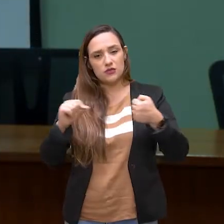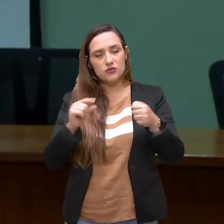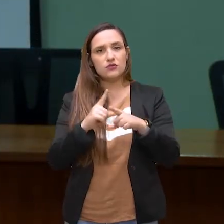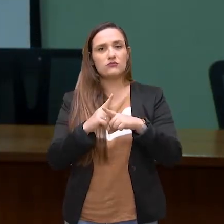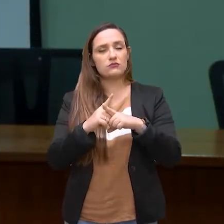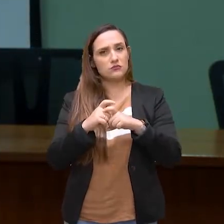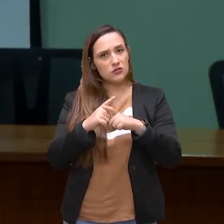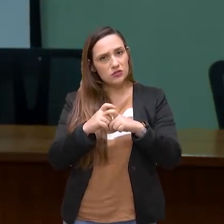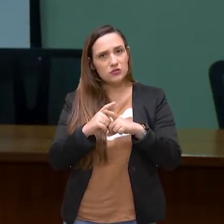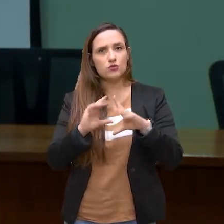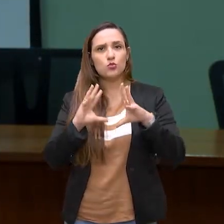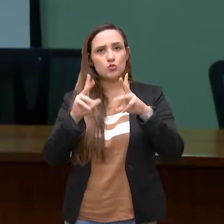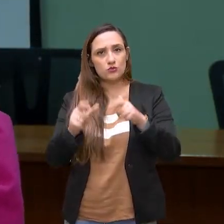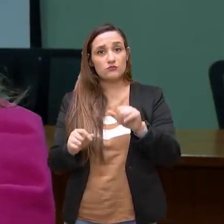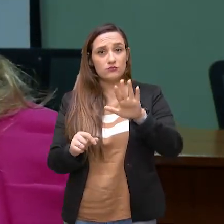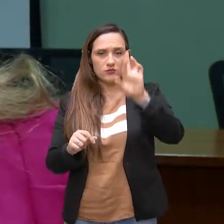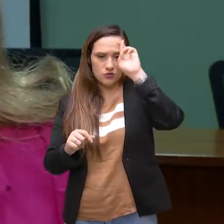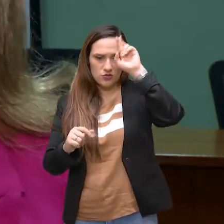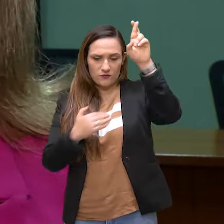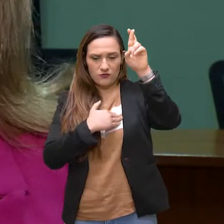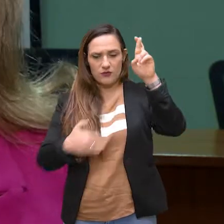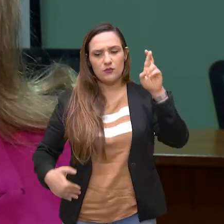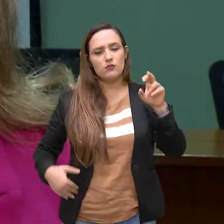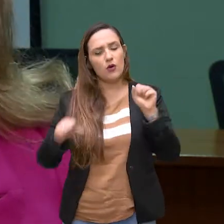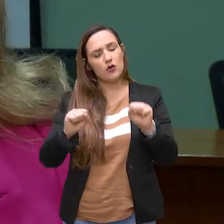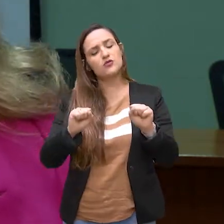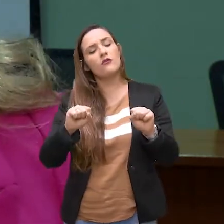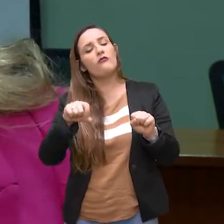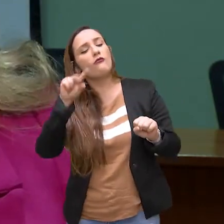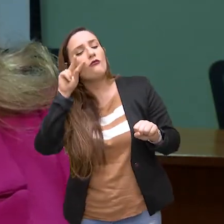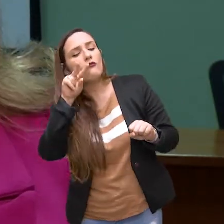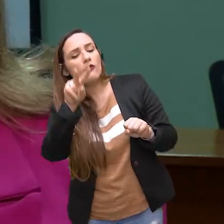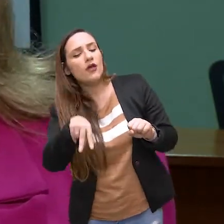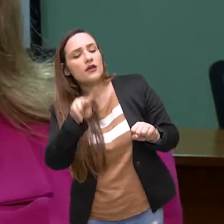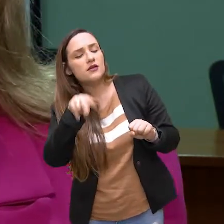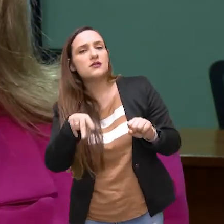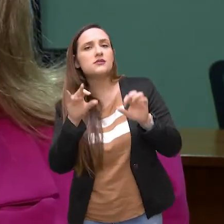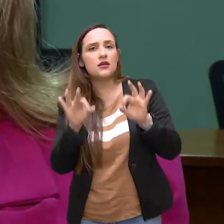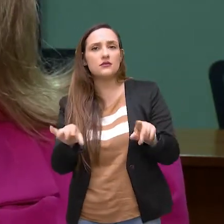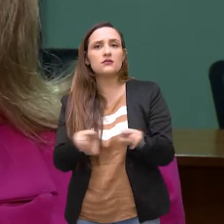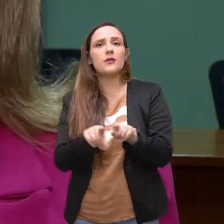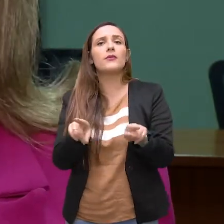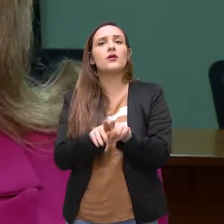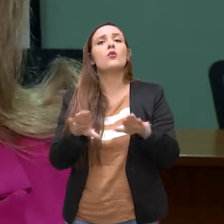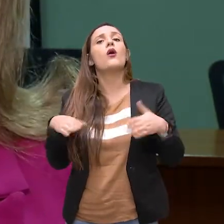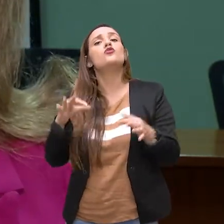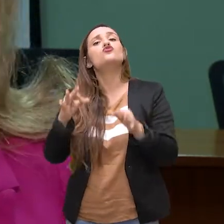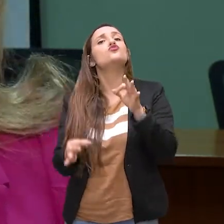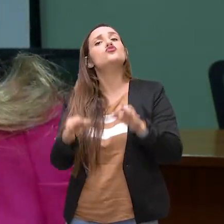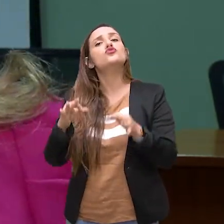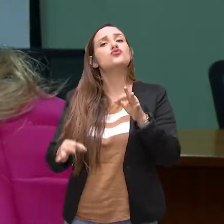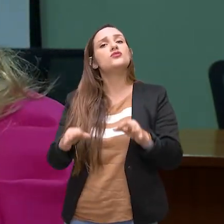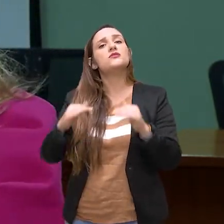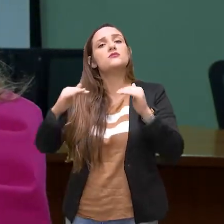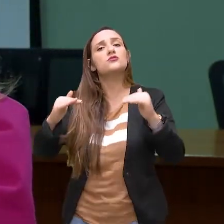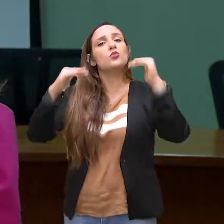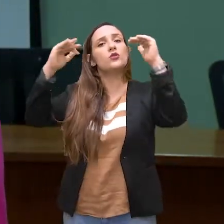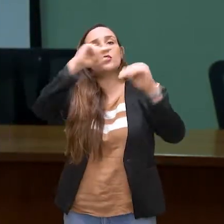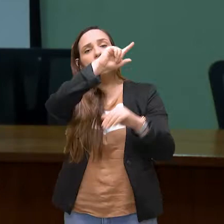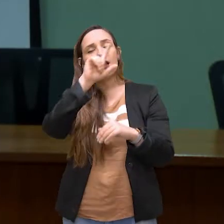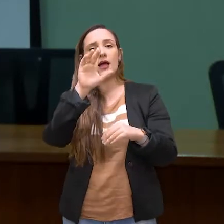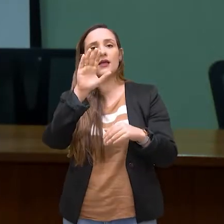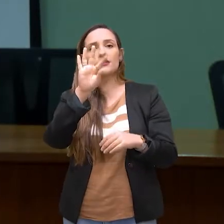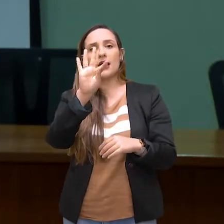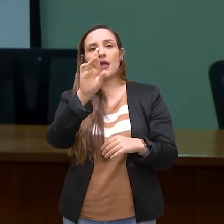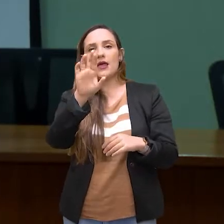os incisos, e o gestor ali pode consultar também a jurisprudência dos tribunais eleitorais, passando já precedentes